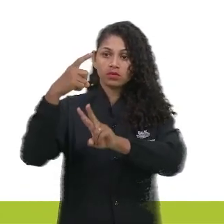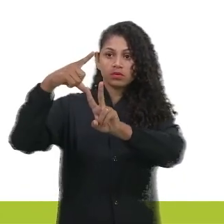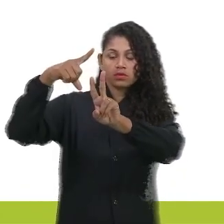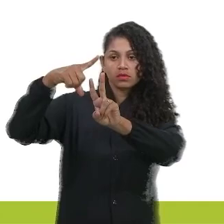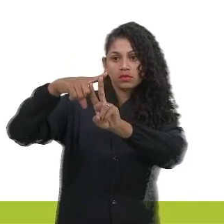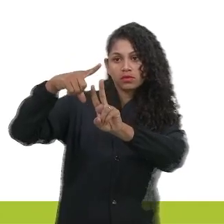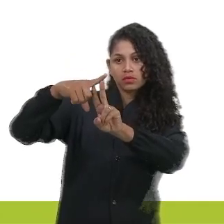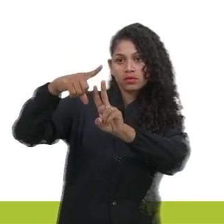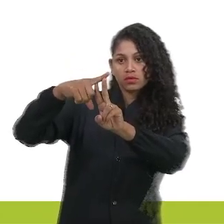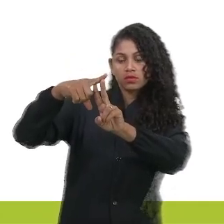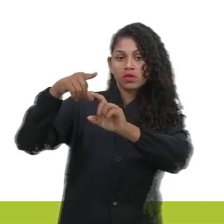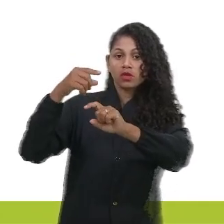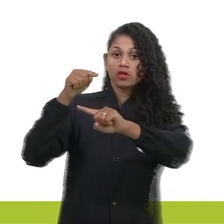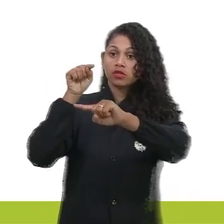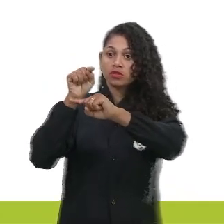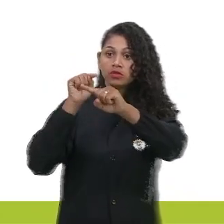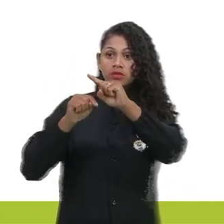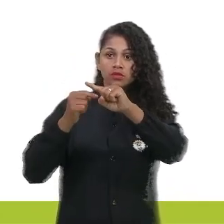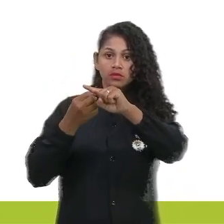dividido para 360